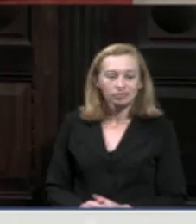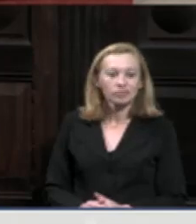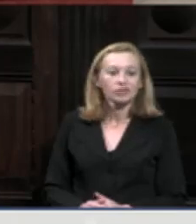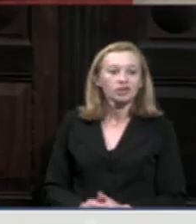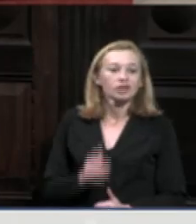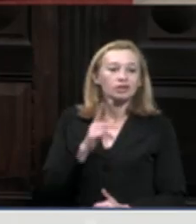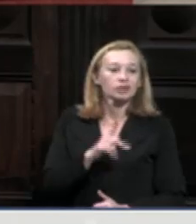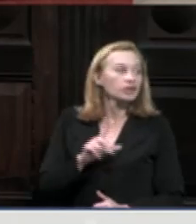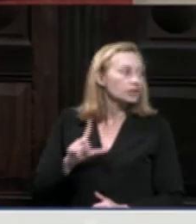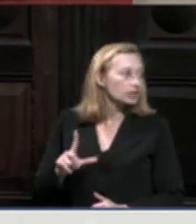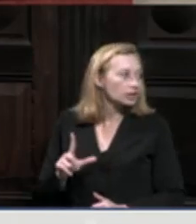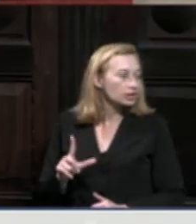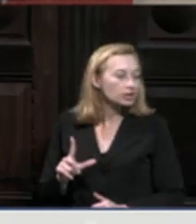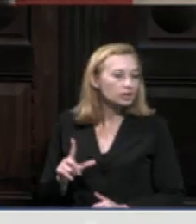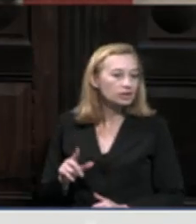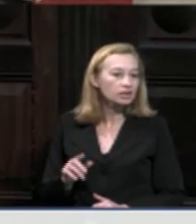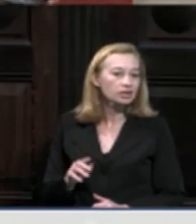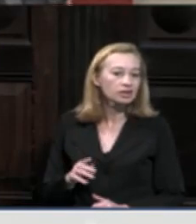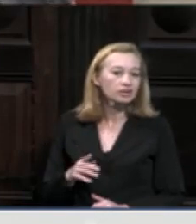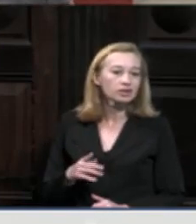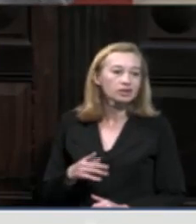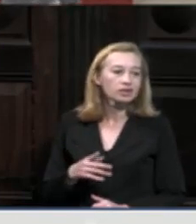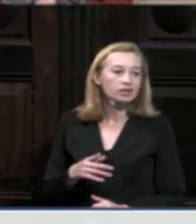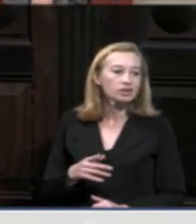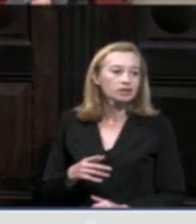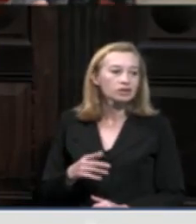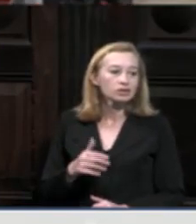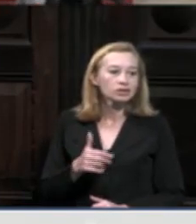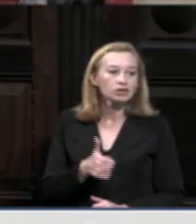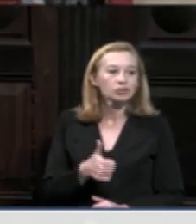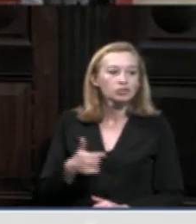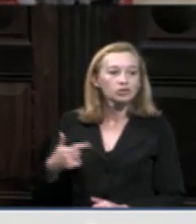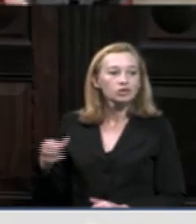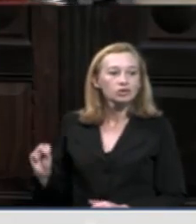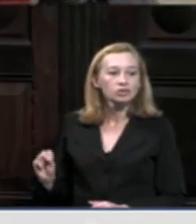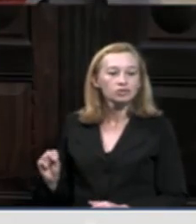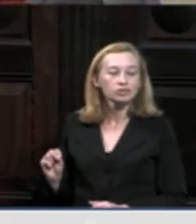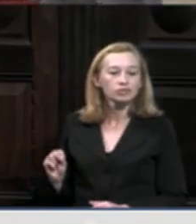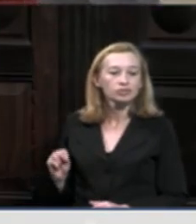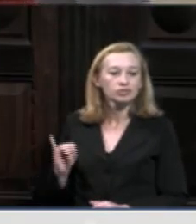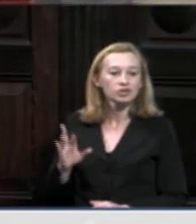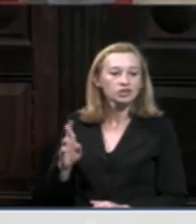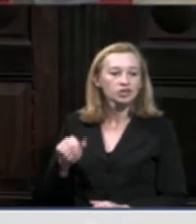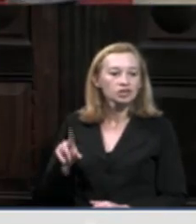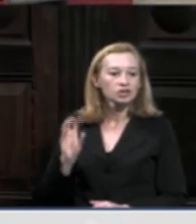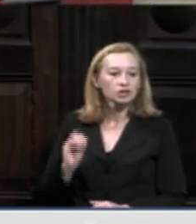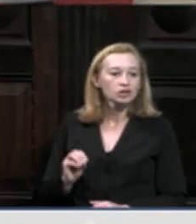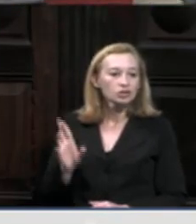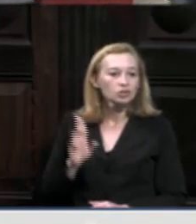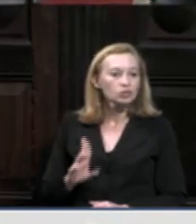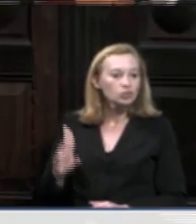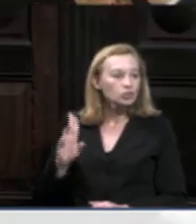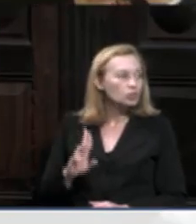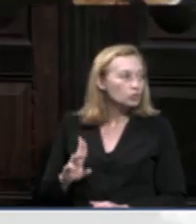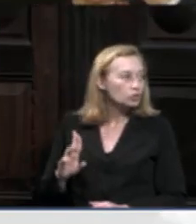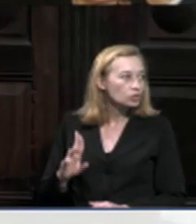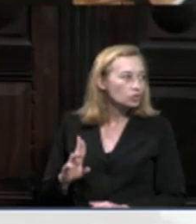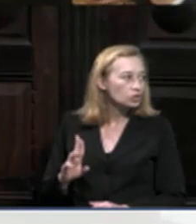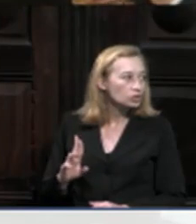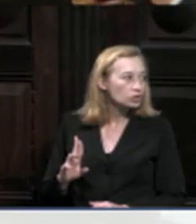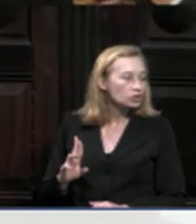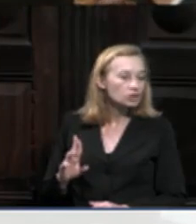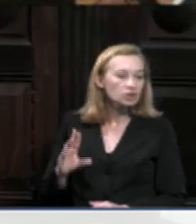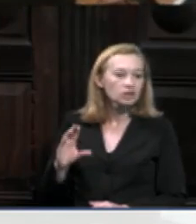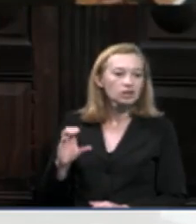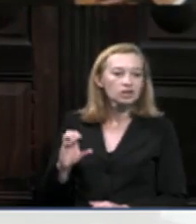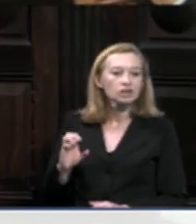PL 4012, 2018, autoria do deputado Iranildo Campos, que dispõe sobre o uso preferencial de agregados